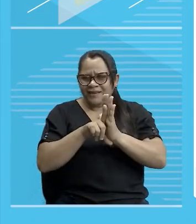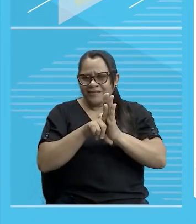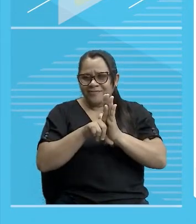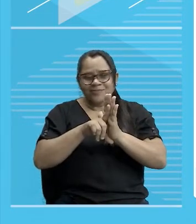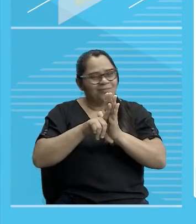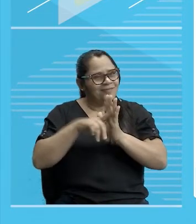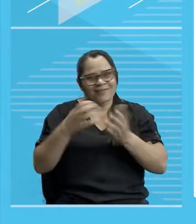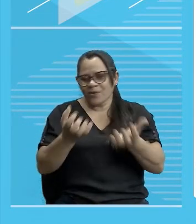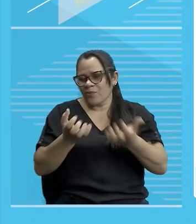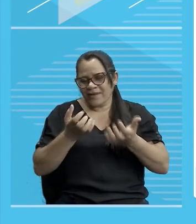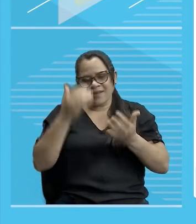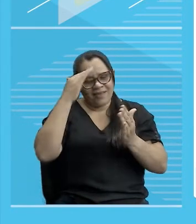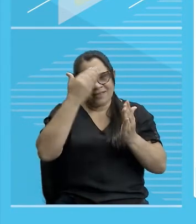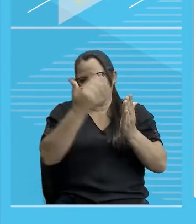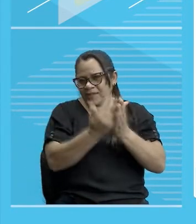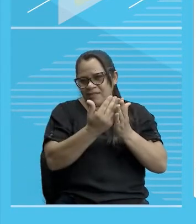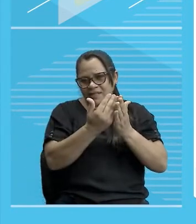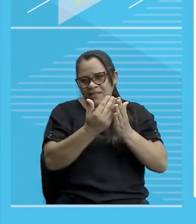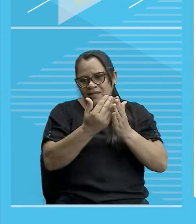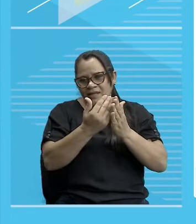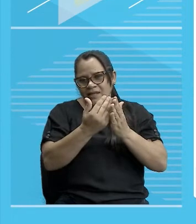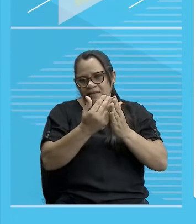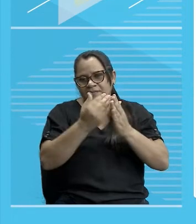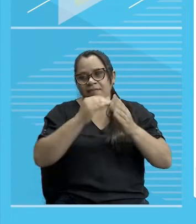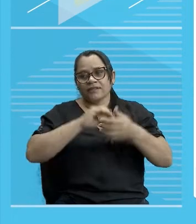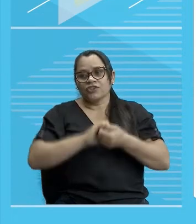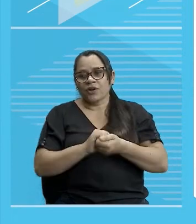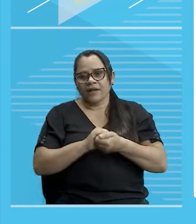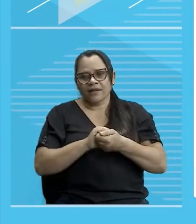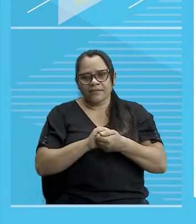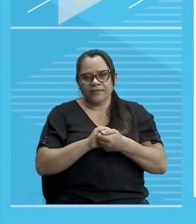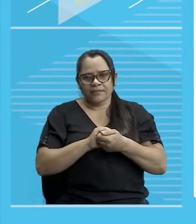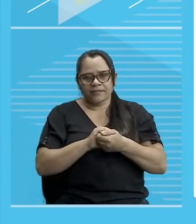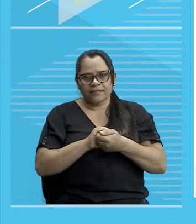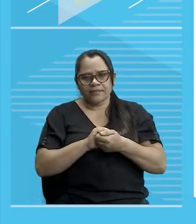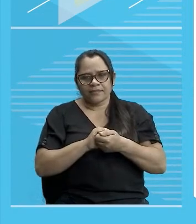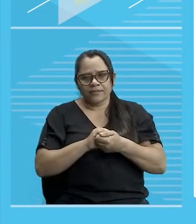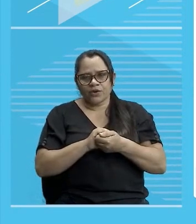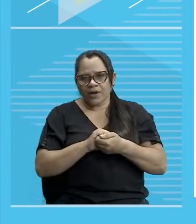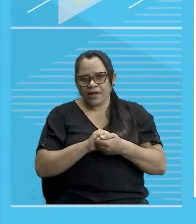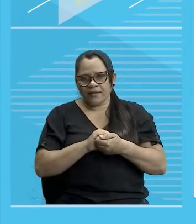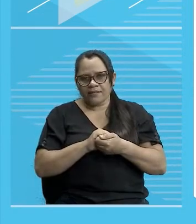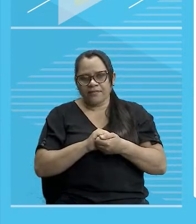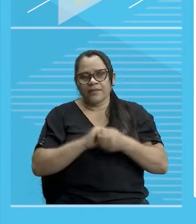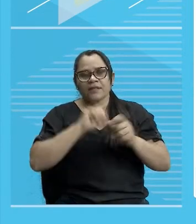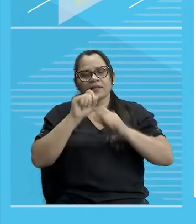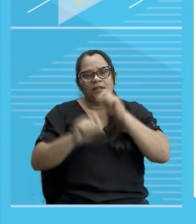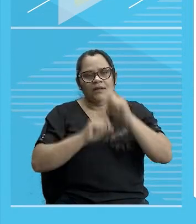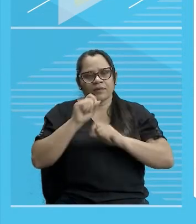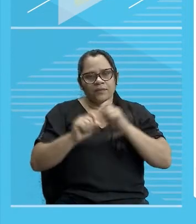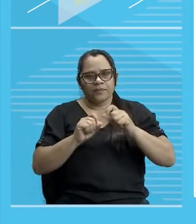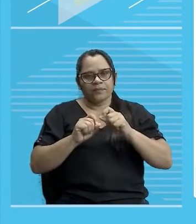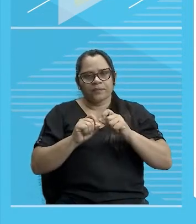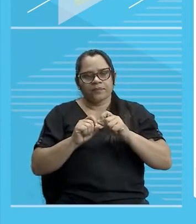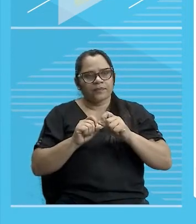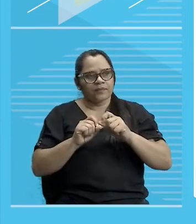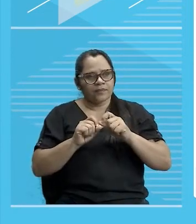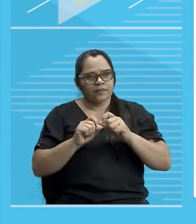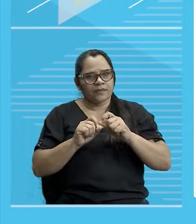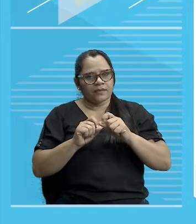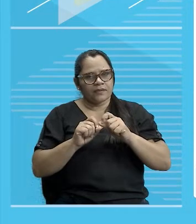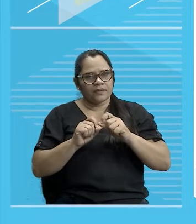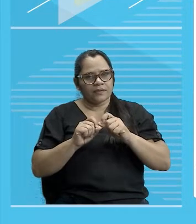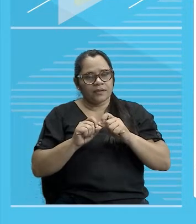você imagina aí sem então níveis de sono gente ele altera as mudanças e incertezas